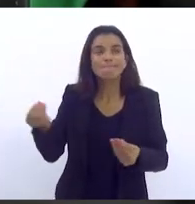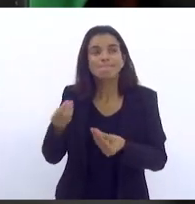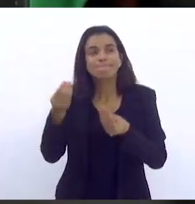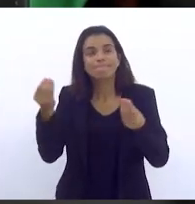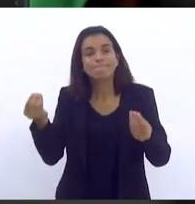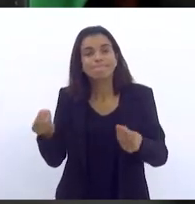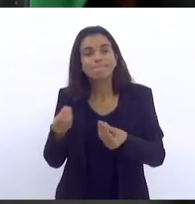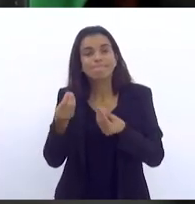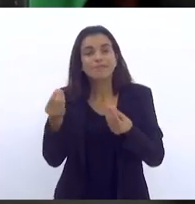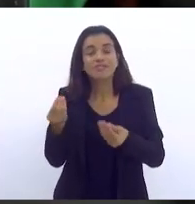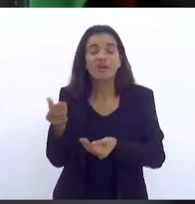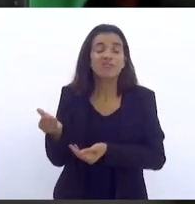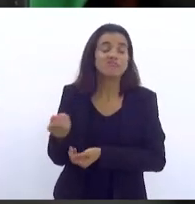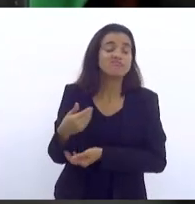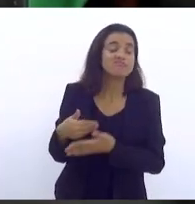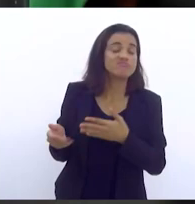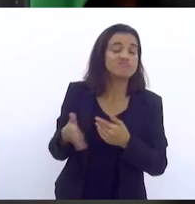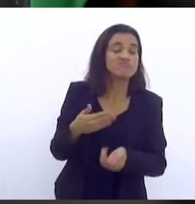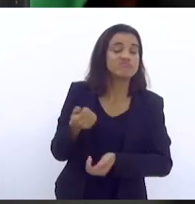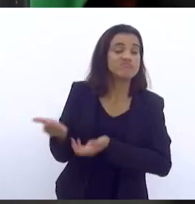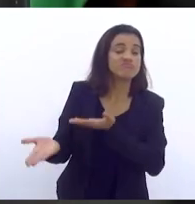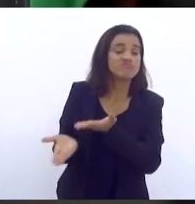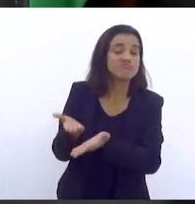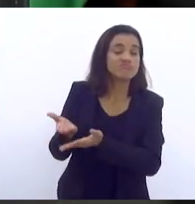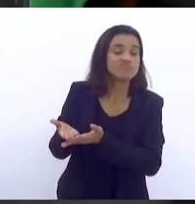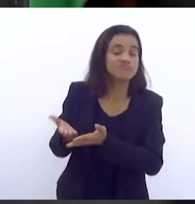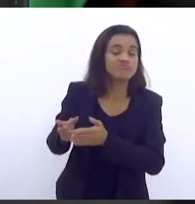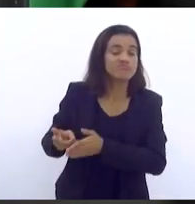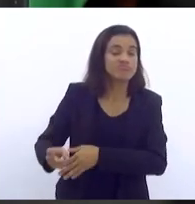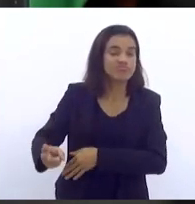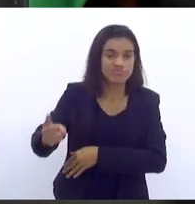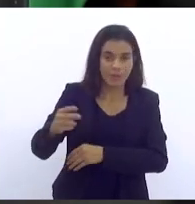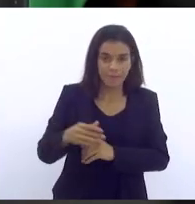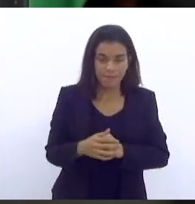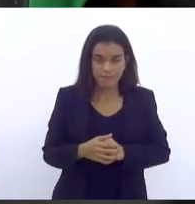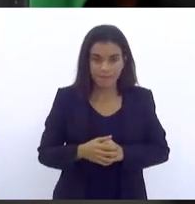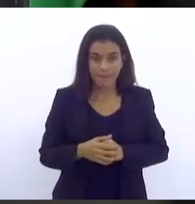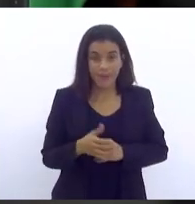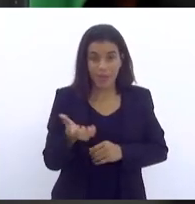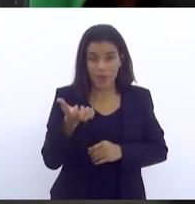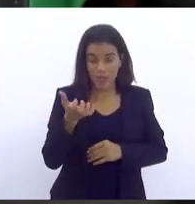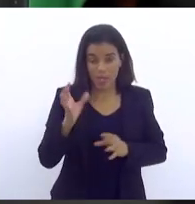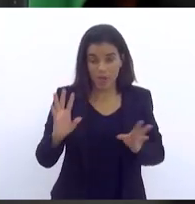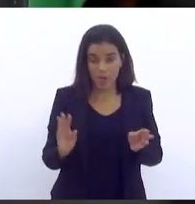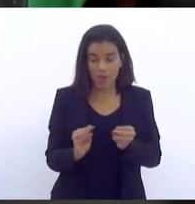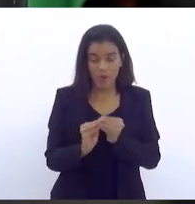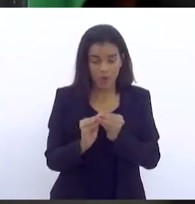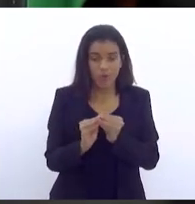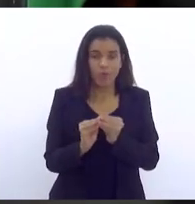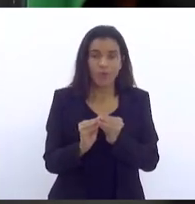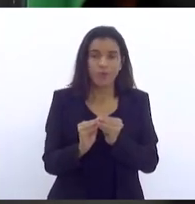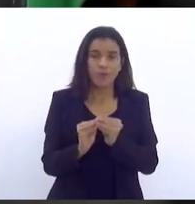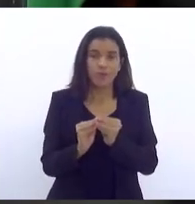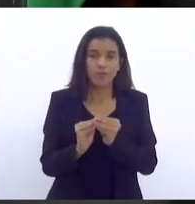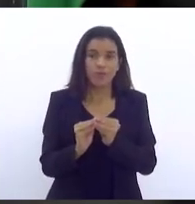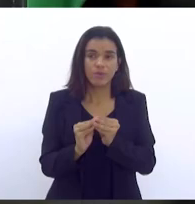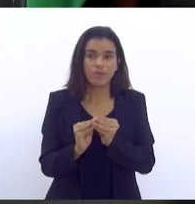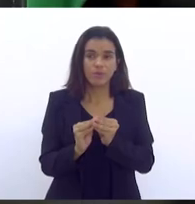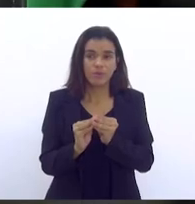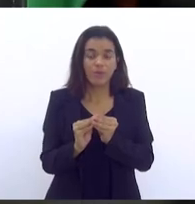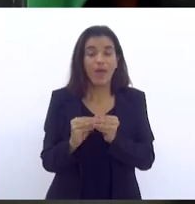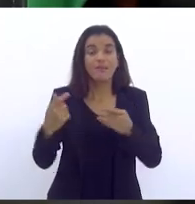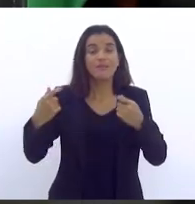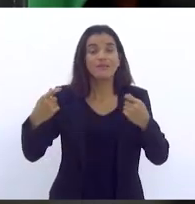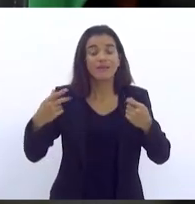presta-se apenas um serviço a longo prazo eu quero concluir minha fala colocando a